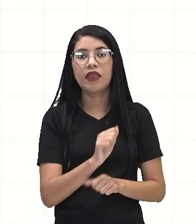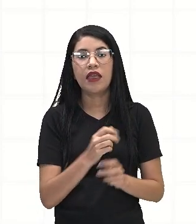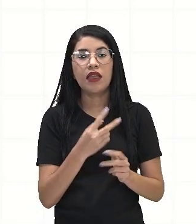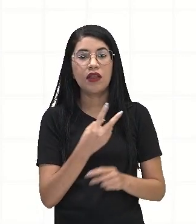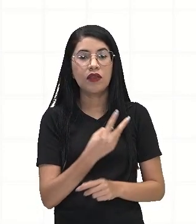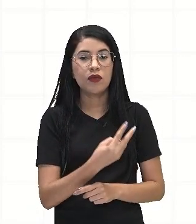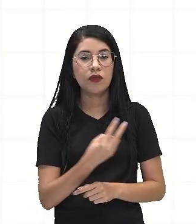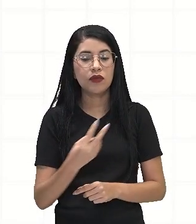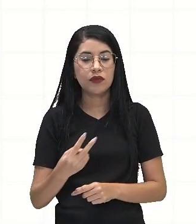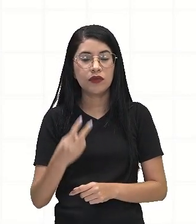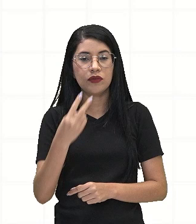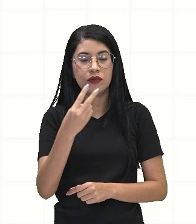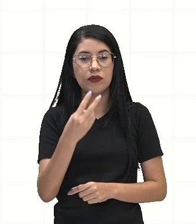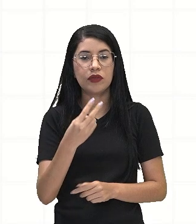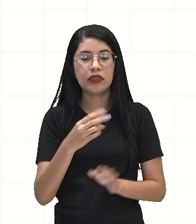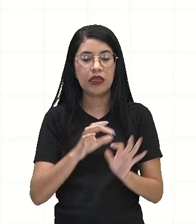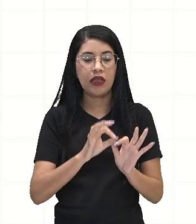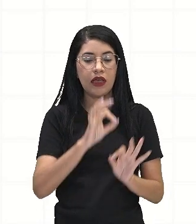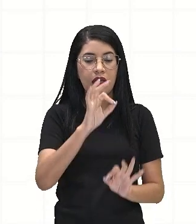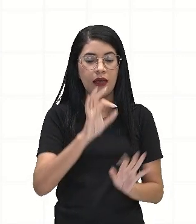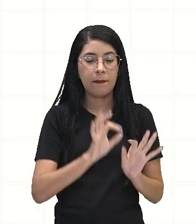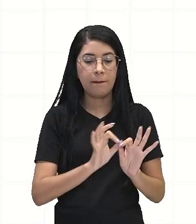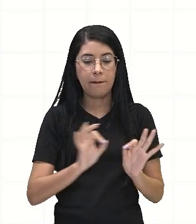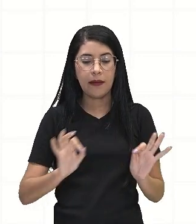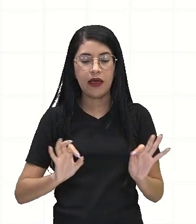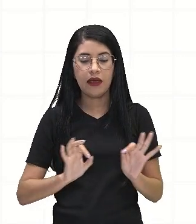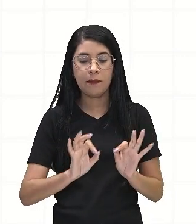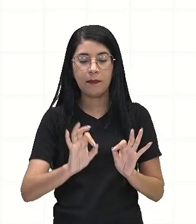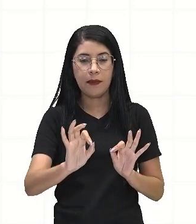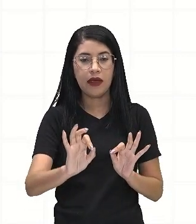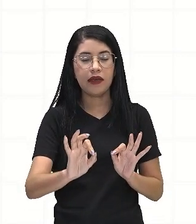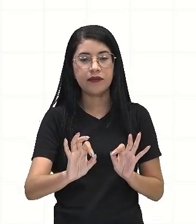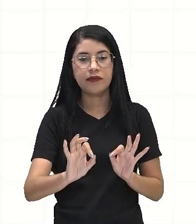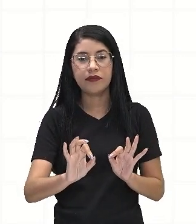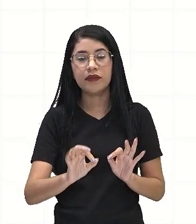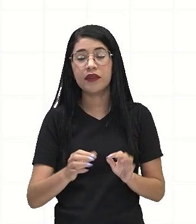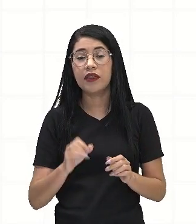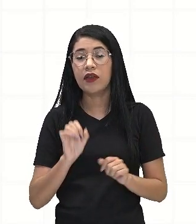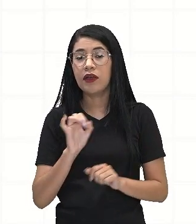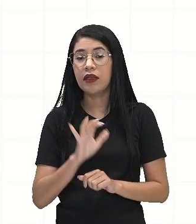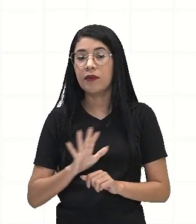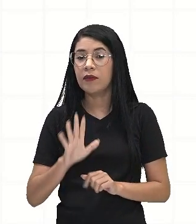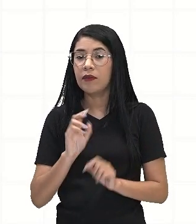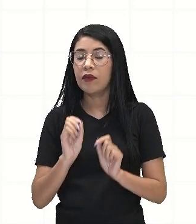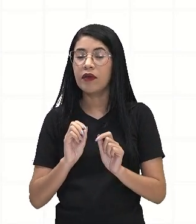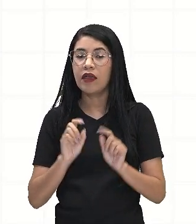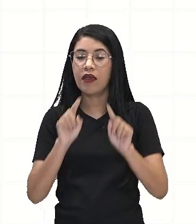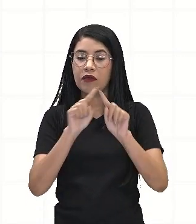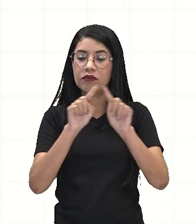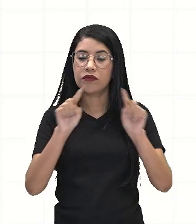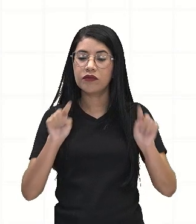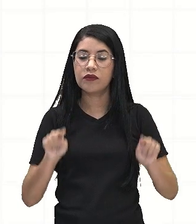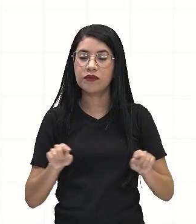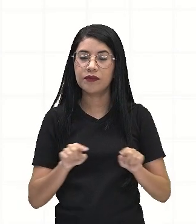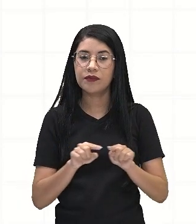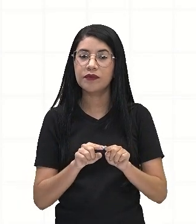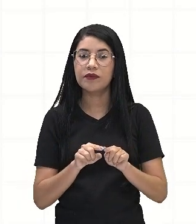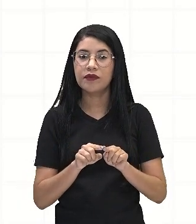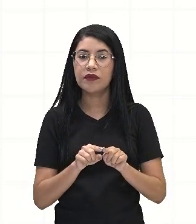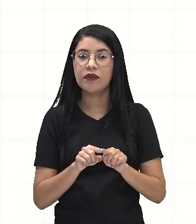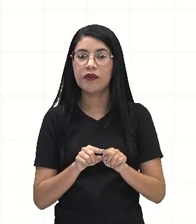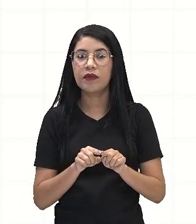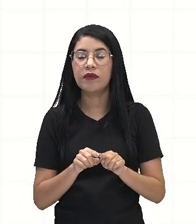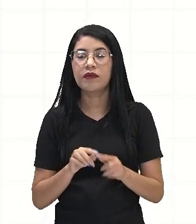mesmas, eu já sei que essa imagem está se tratando de um cubo, né? E o cubo, ele é